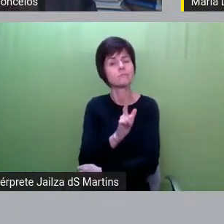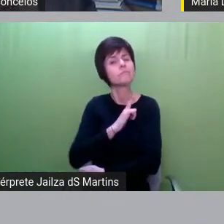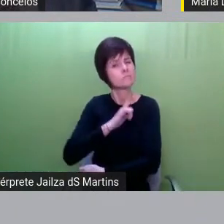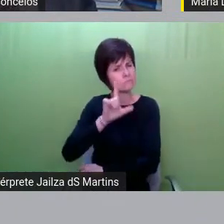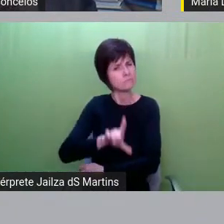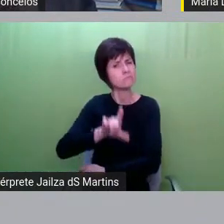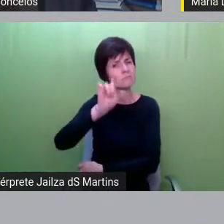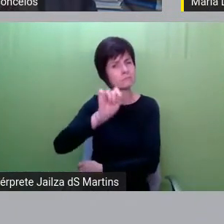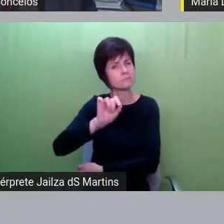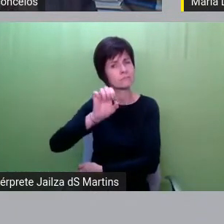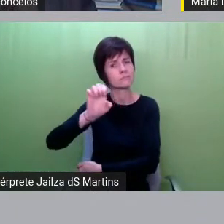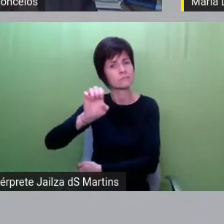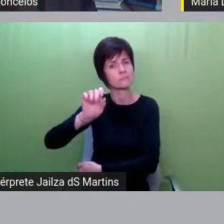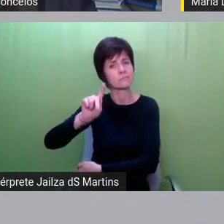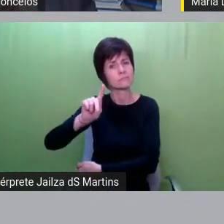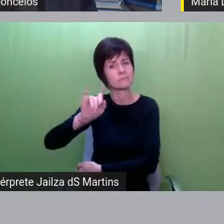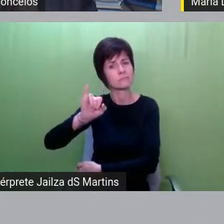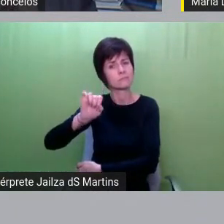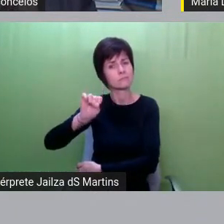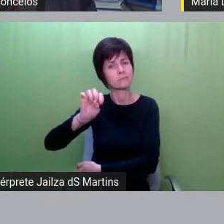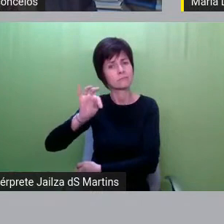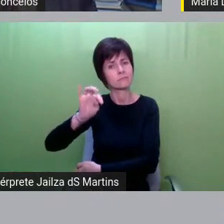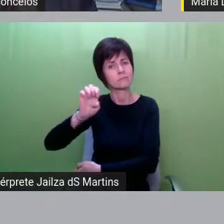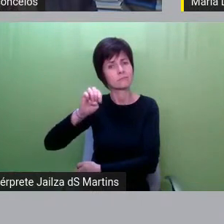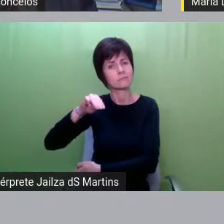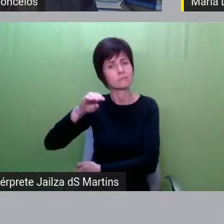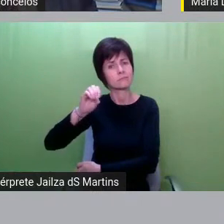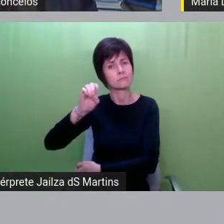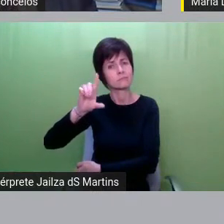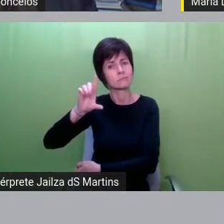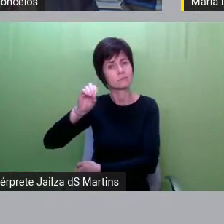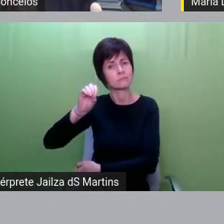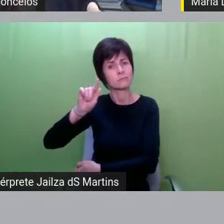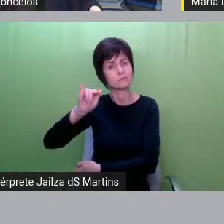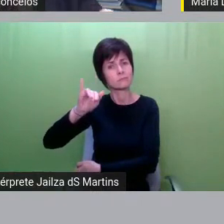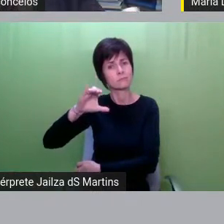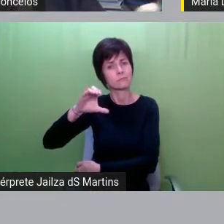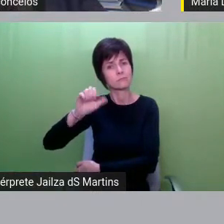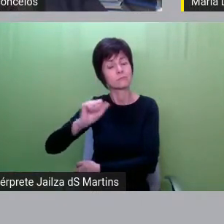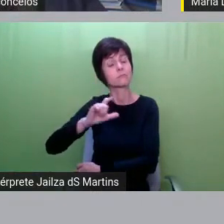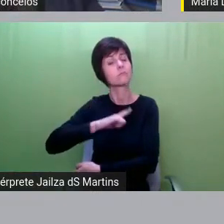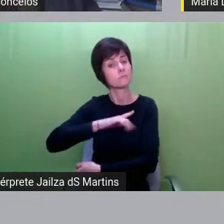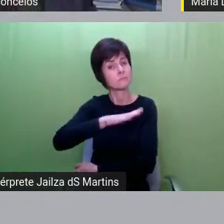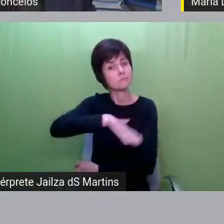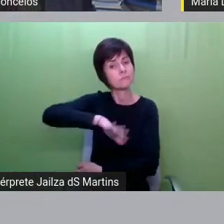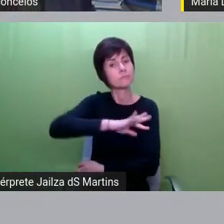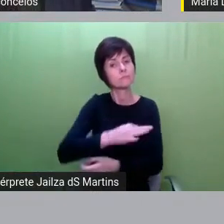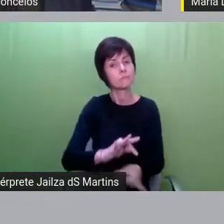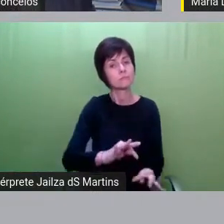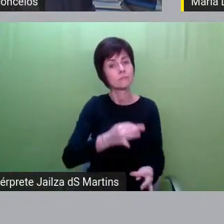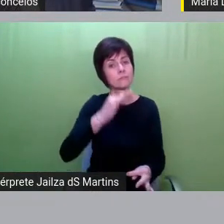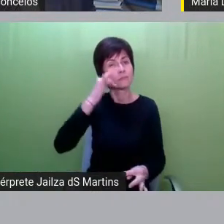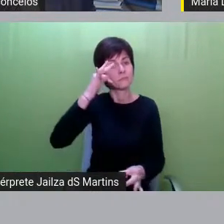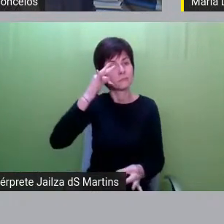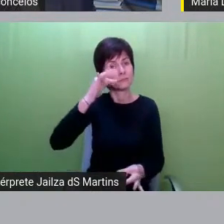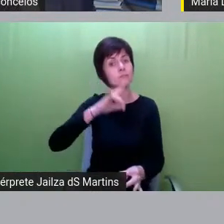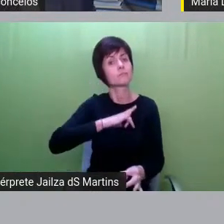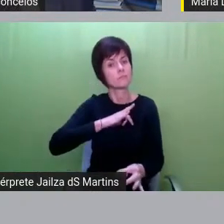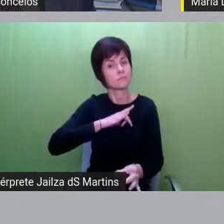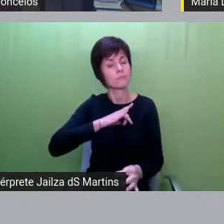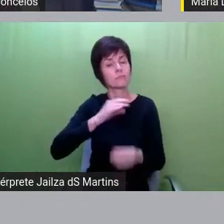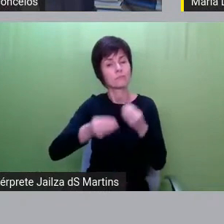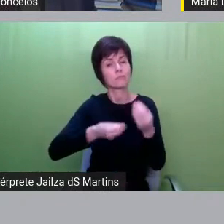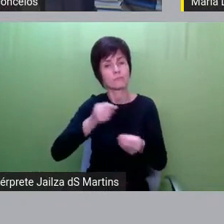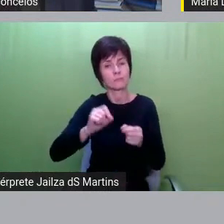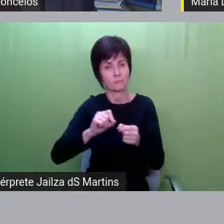epistemológicas, escolhas teóricas, que estão num cardápio à nossa disposição. A pergunta é o